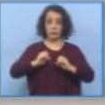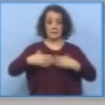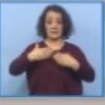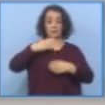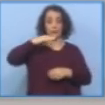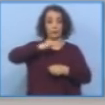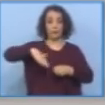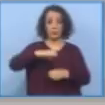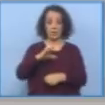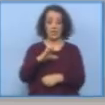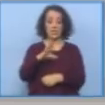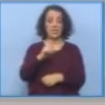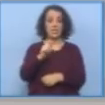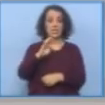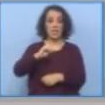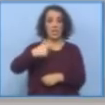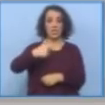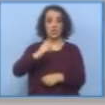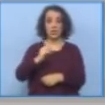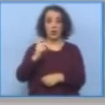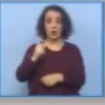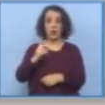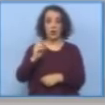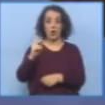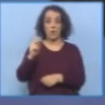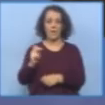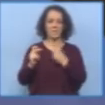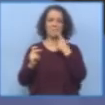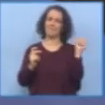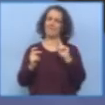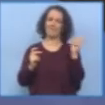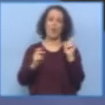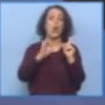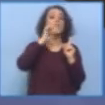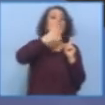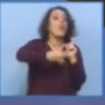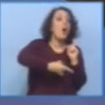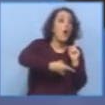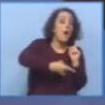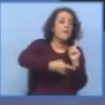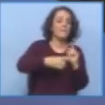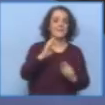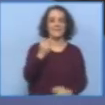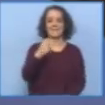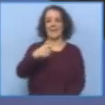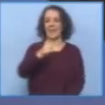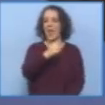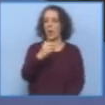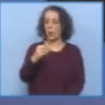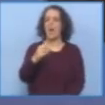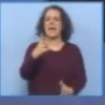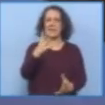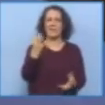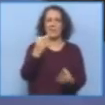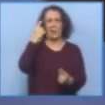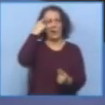foi a primeira que, de facto, que o padre... Não foi em 89. Foi em 89. Então, olha, estava eu convencido. Foi Santiago. Pois, em termos dos